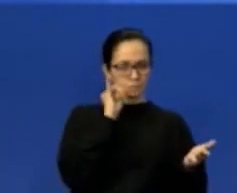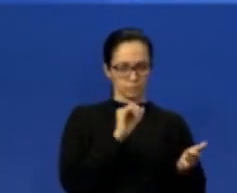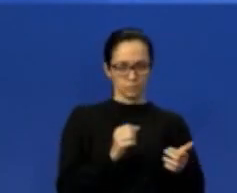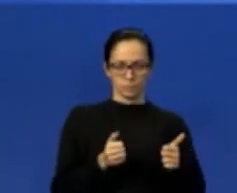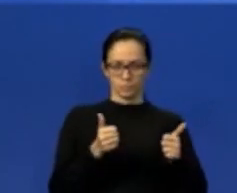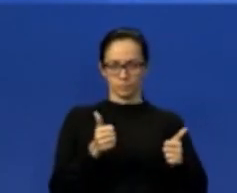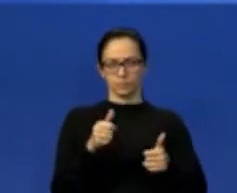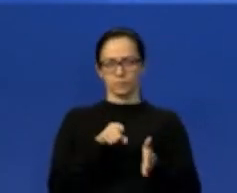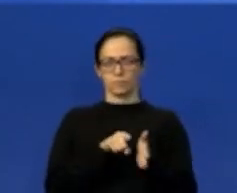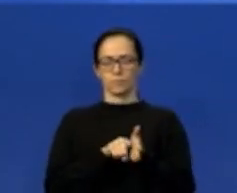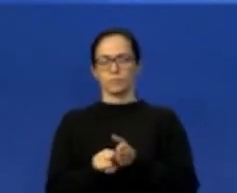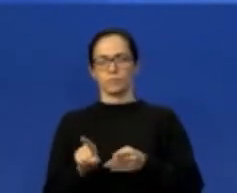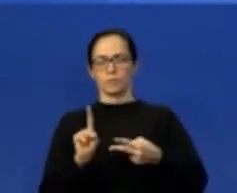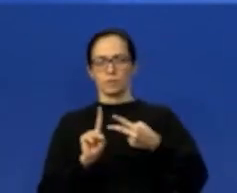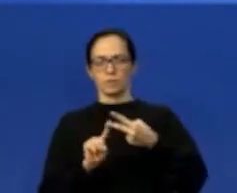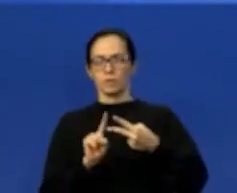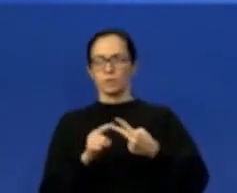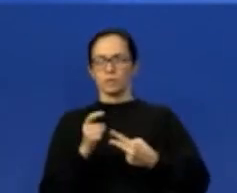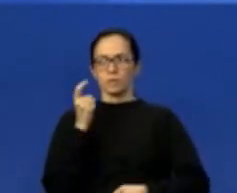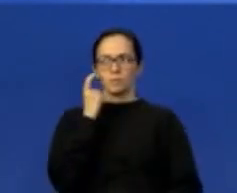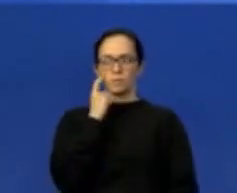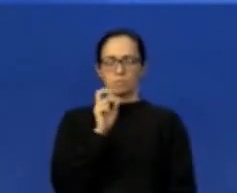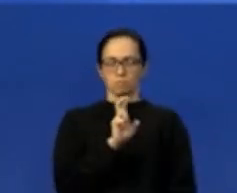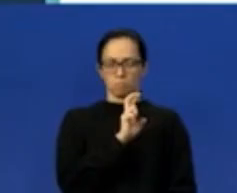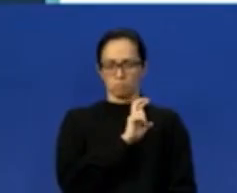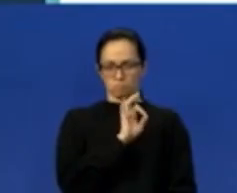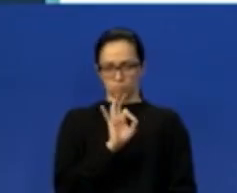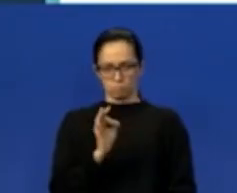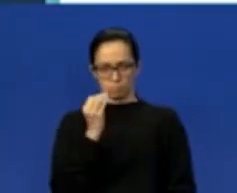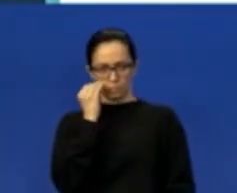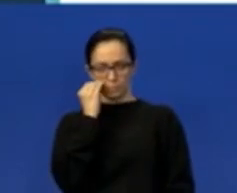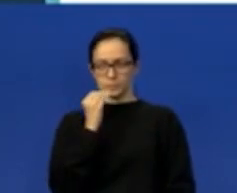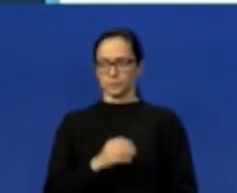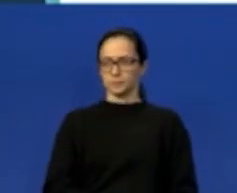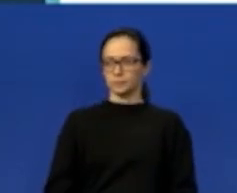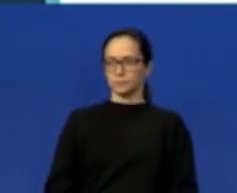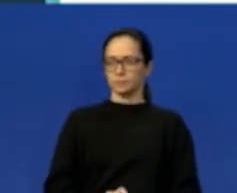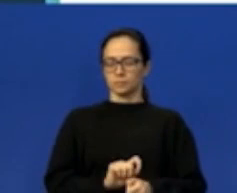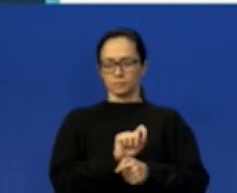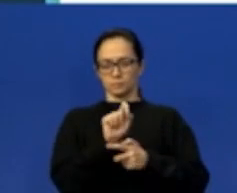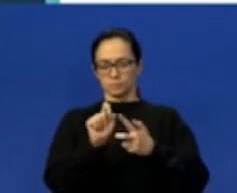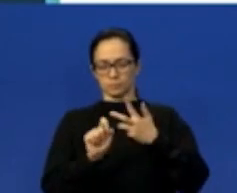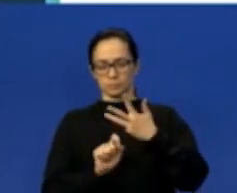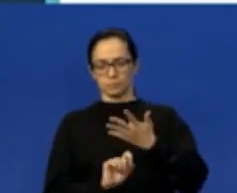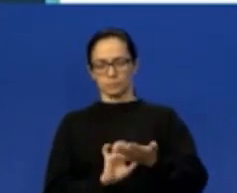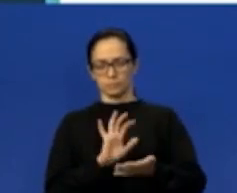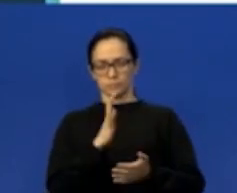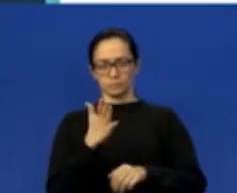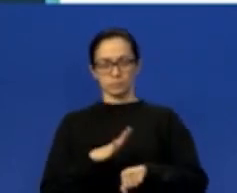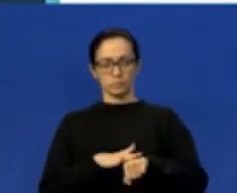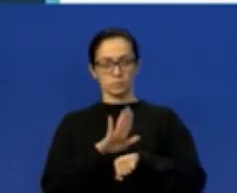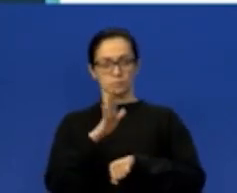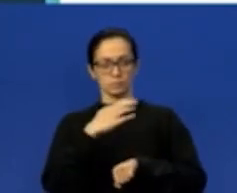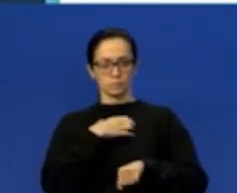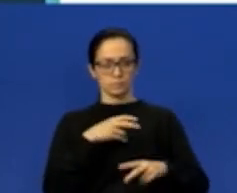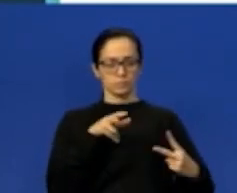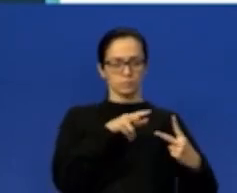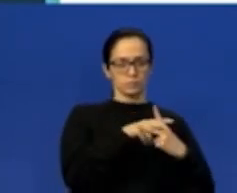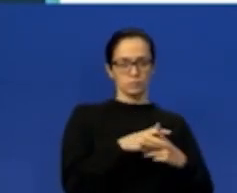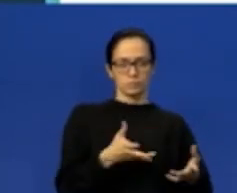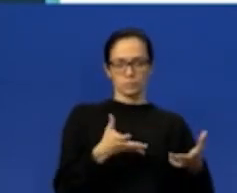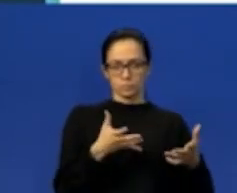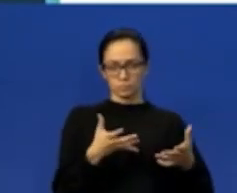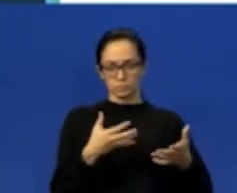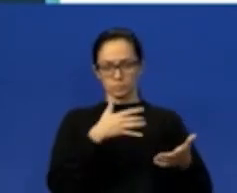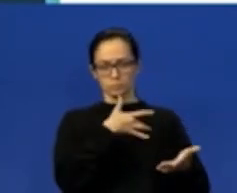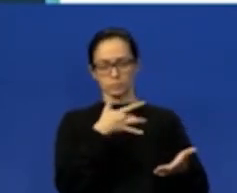à interatividade e eu proponho a vocês a seguinte questão: quais as principais características procuradas na prática de lutas relacionadas